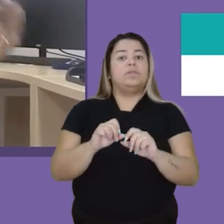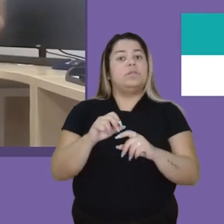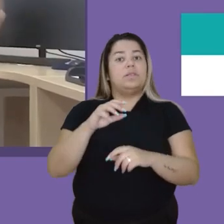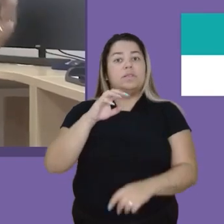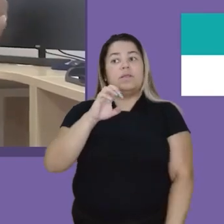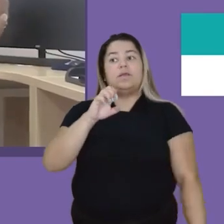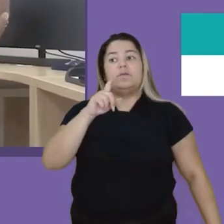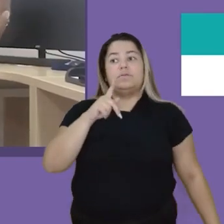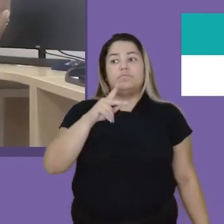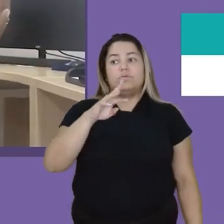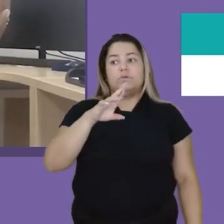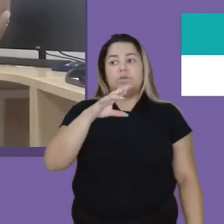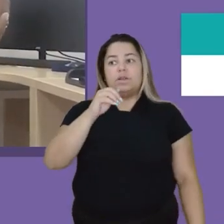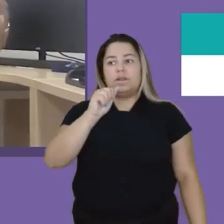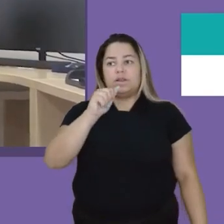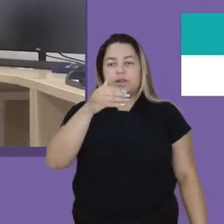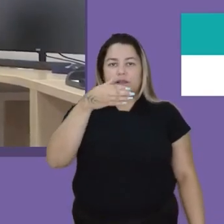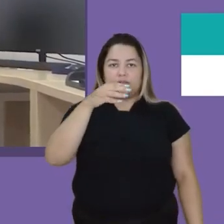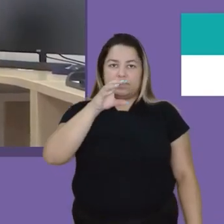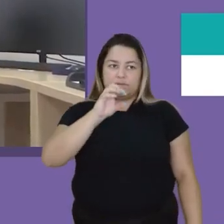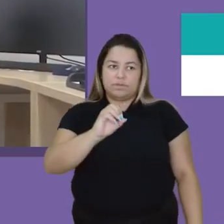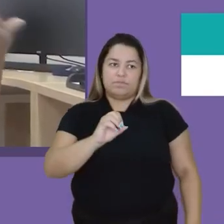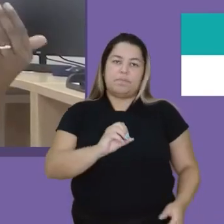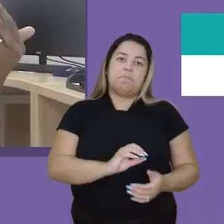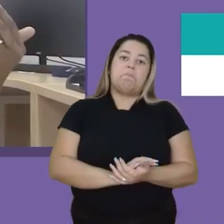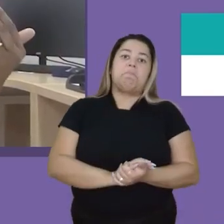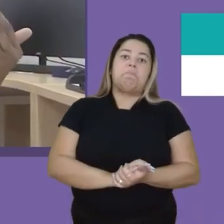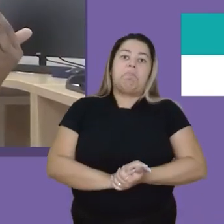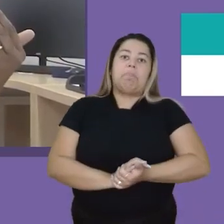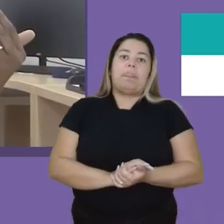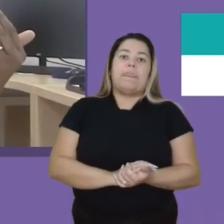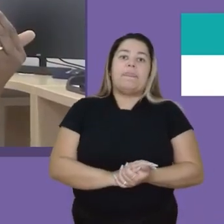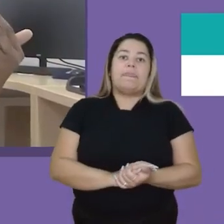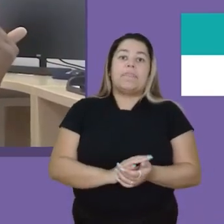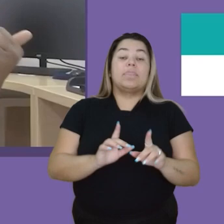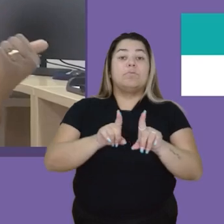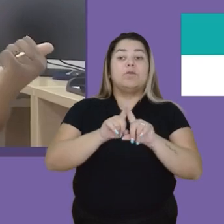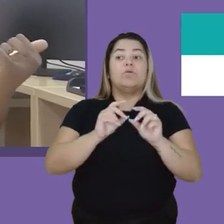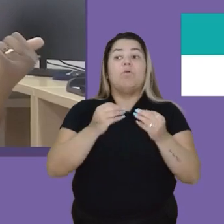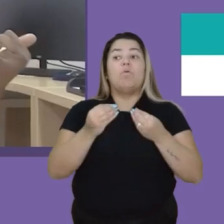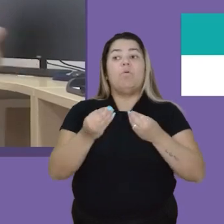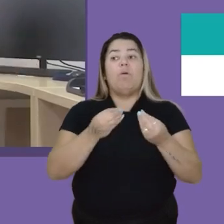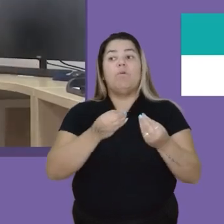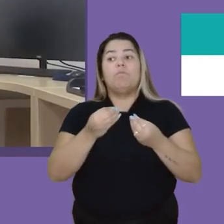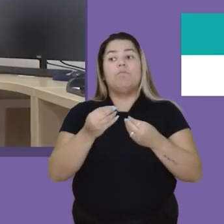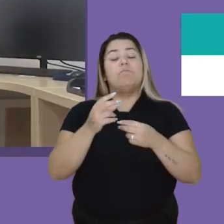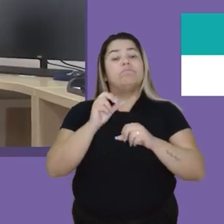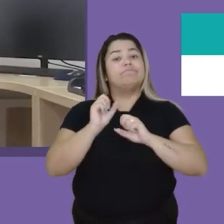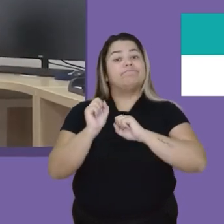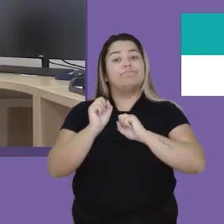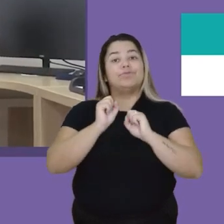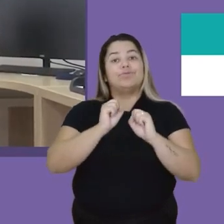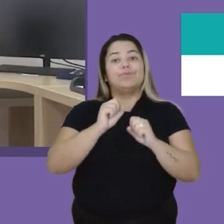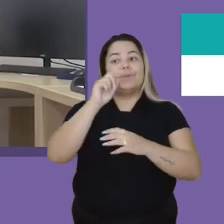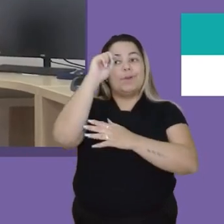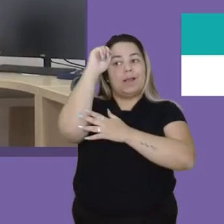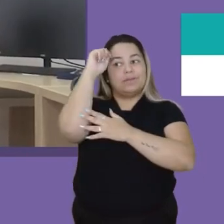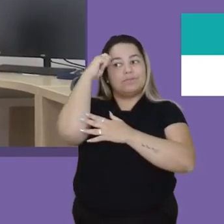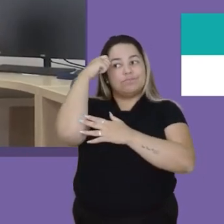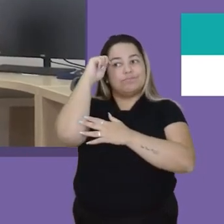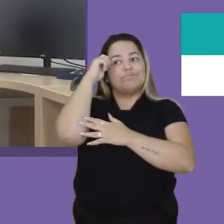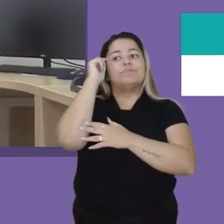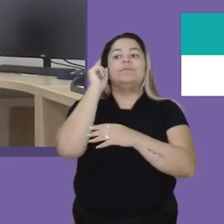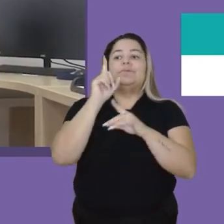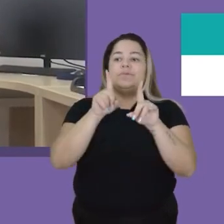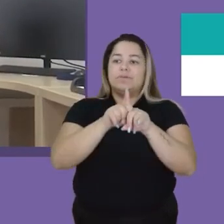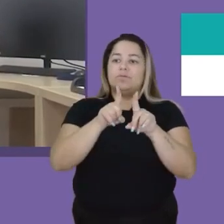exploração do capital. Então, como você pode ver, o racismo sempre foi uma